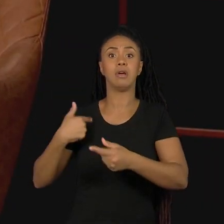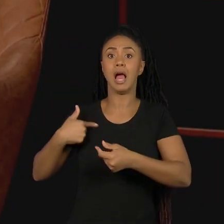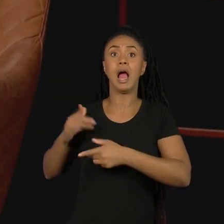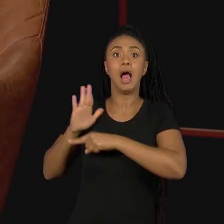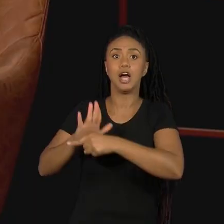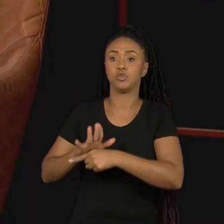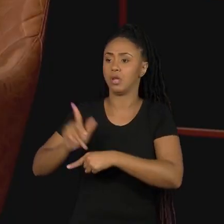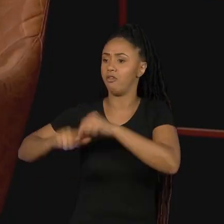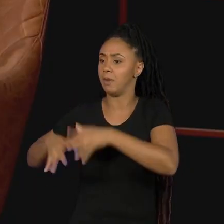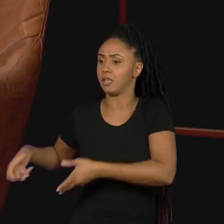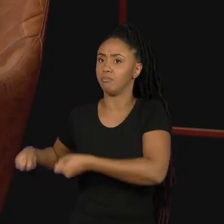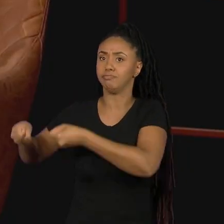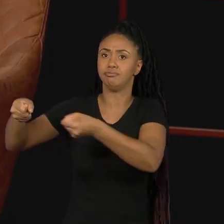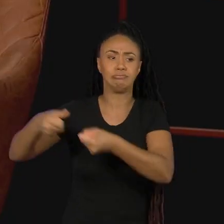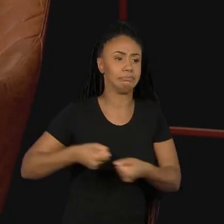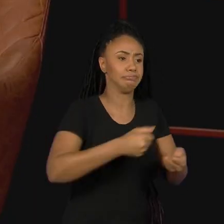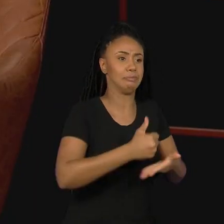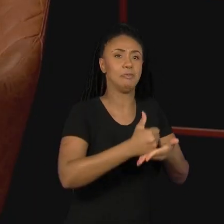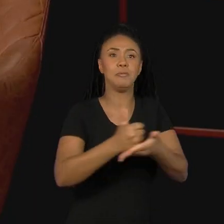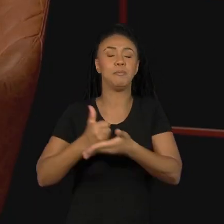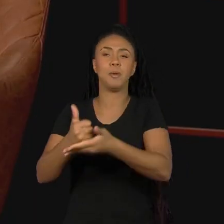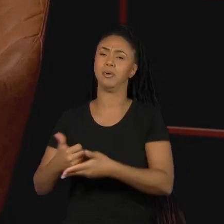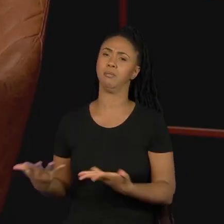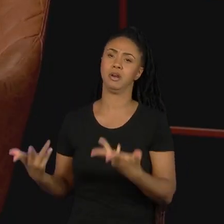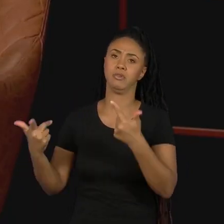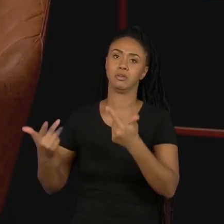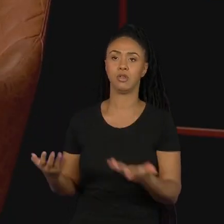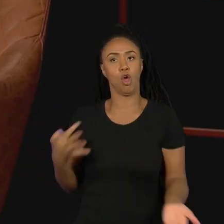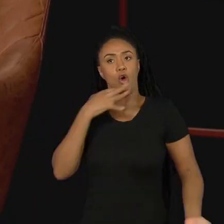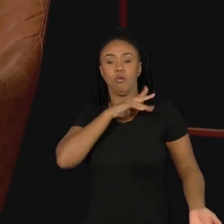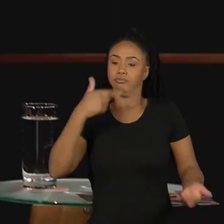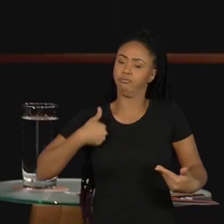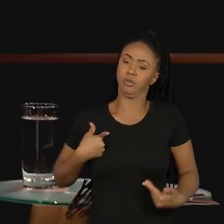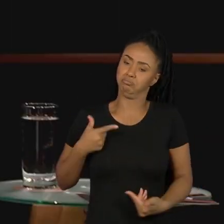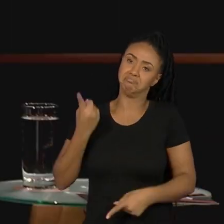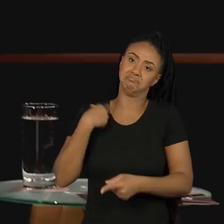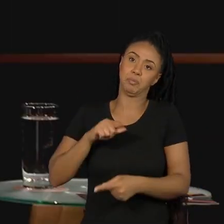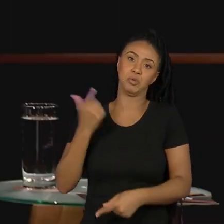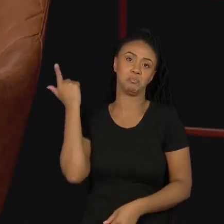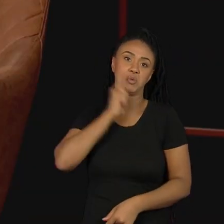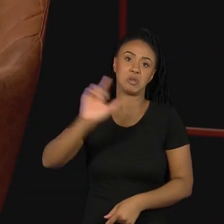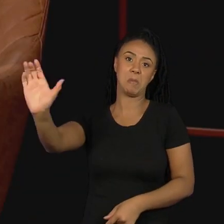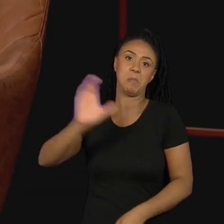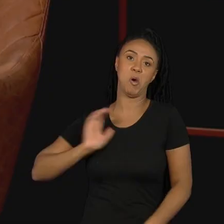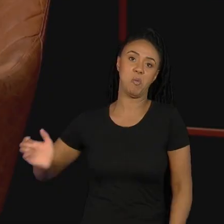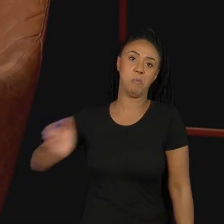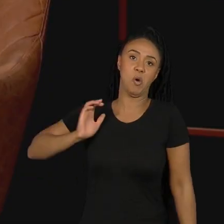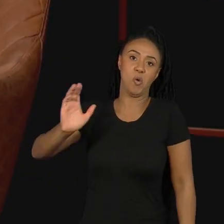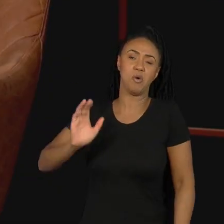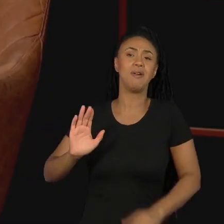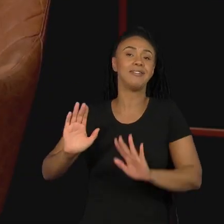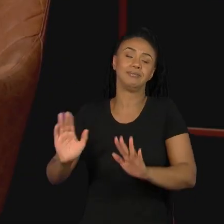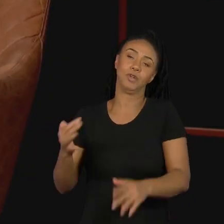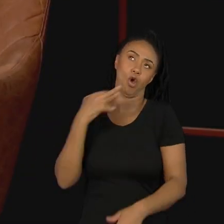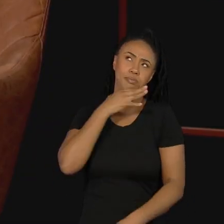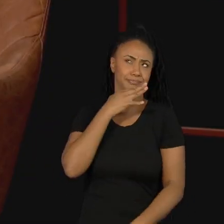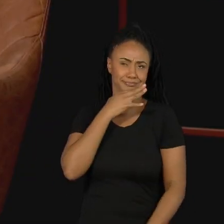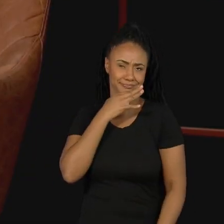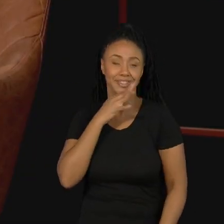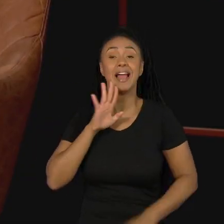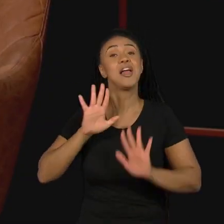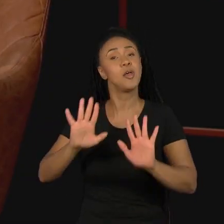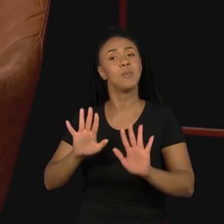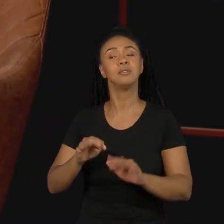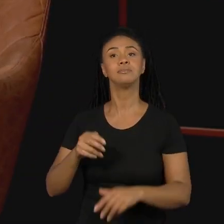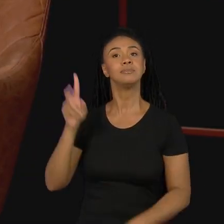Mas que maravilha! Obviamente que eu fiquei milionário. Claro. Mas são coisas históricas, cara, que são muito